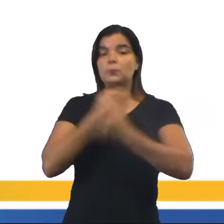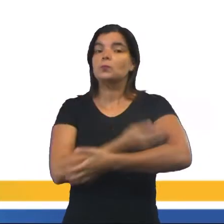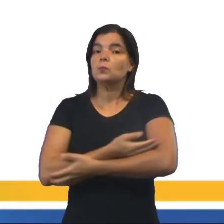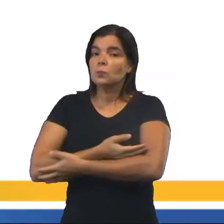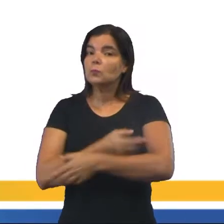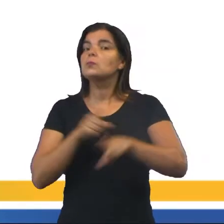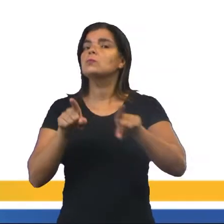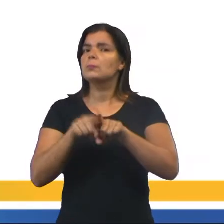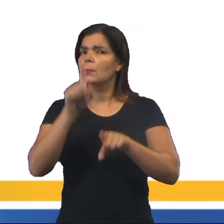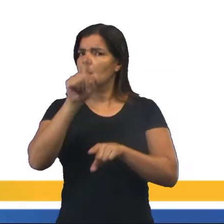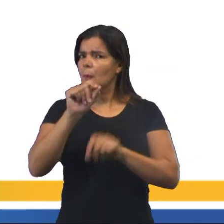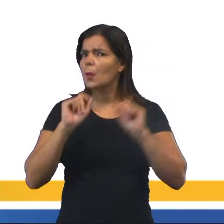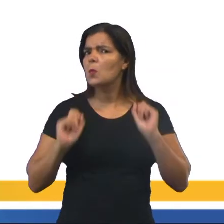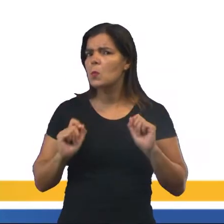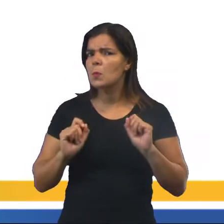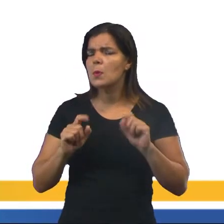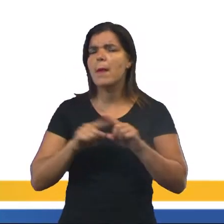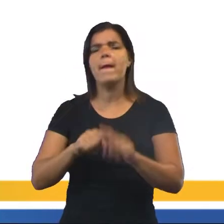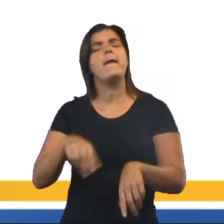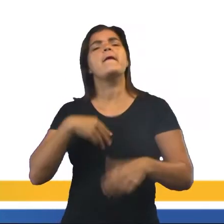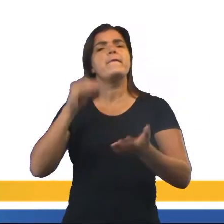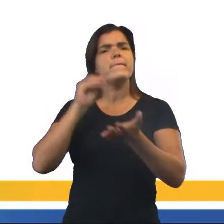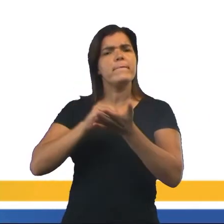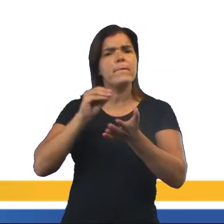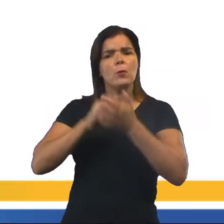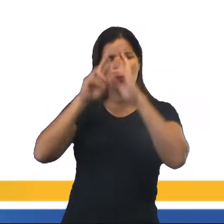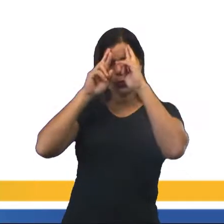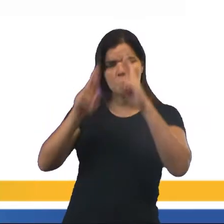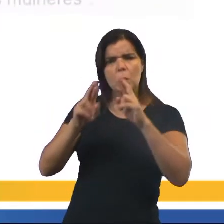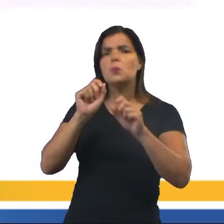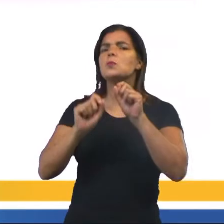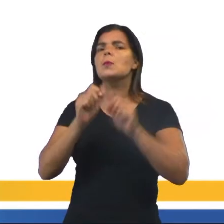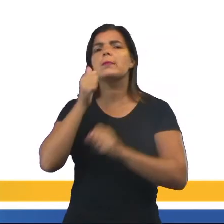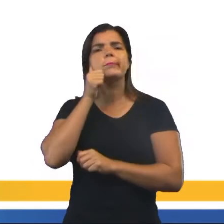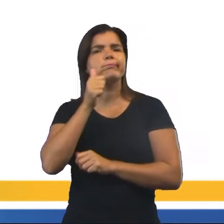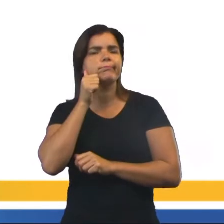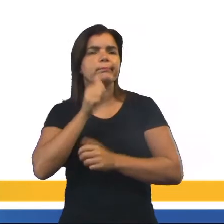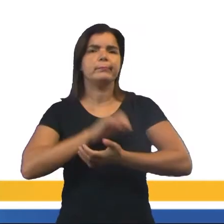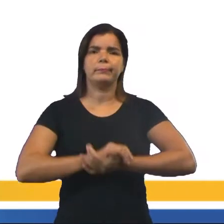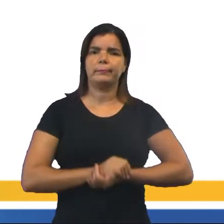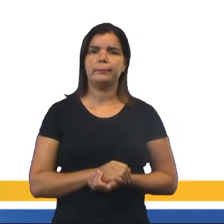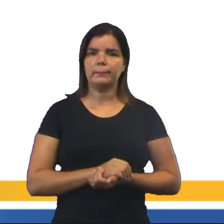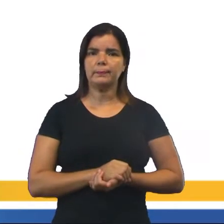obstétrica é uma forma de desumanização das mulheres.